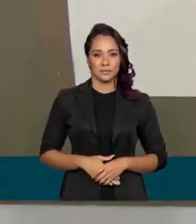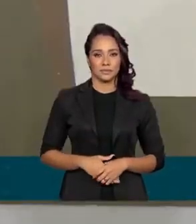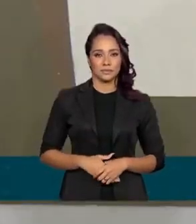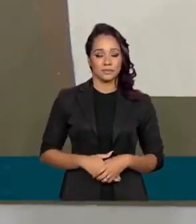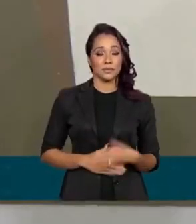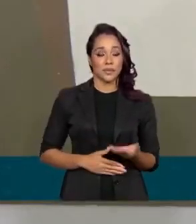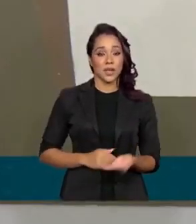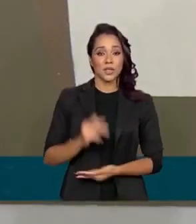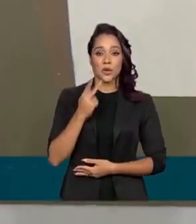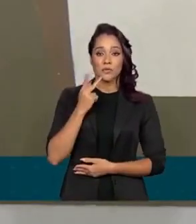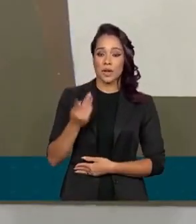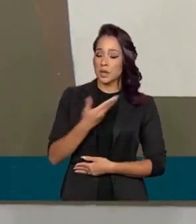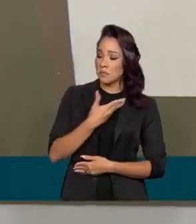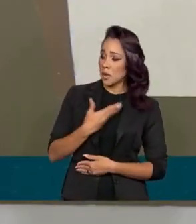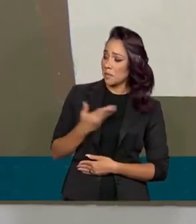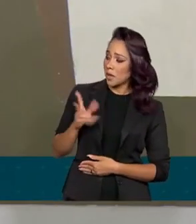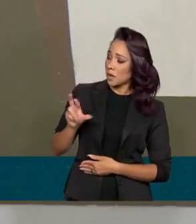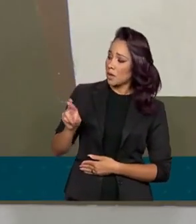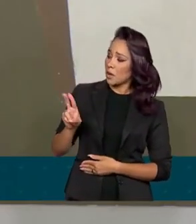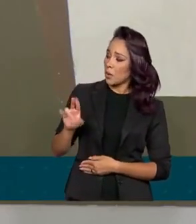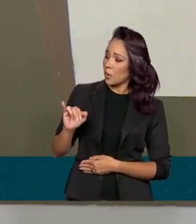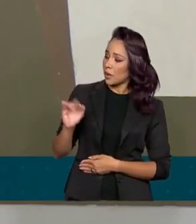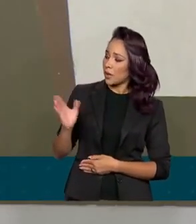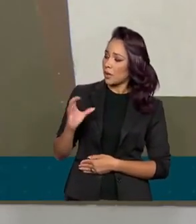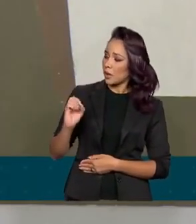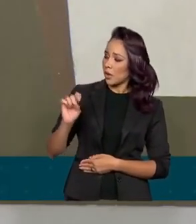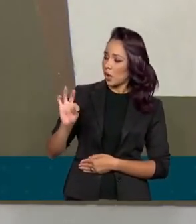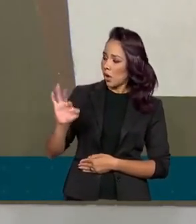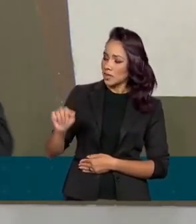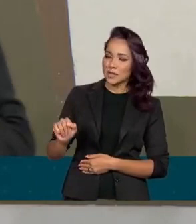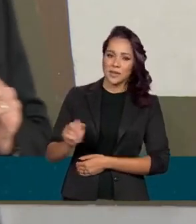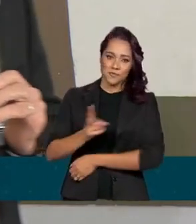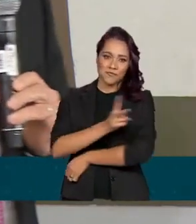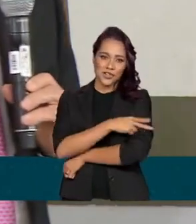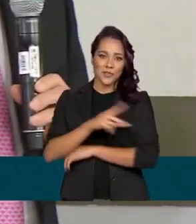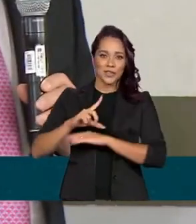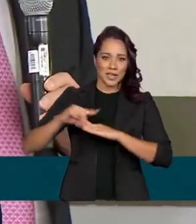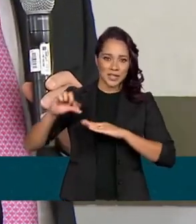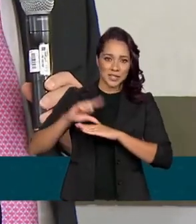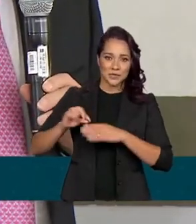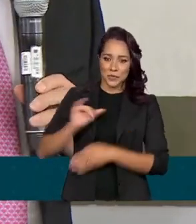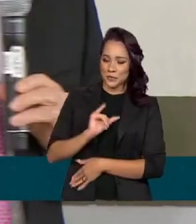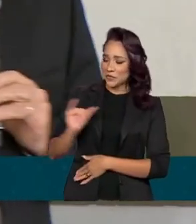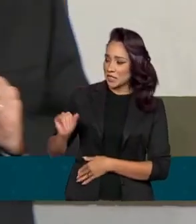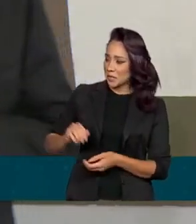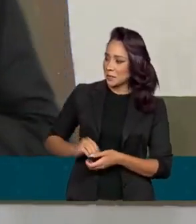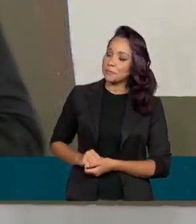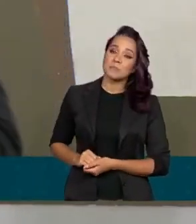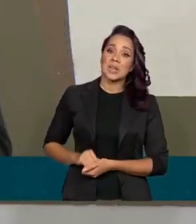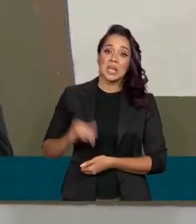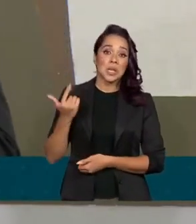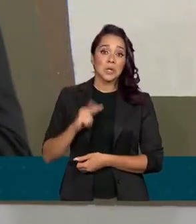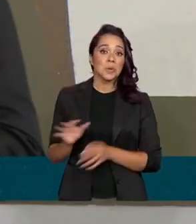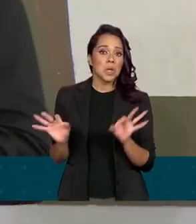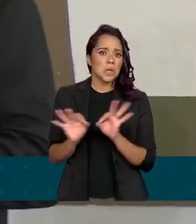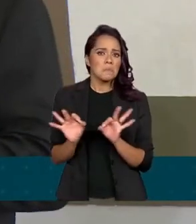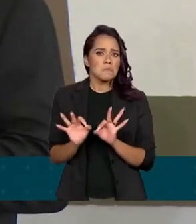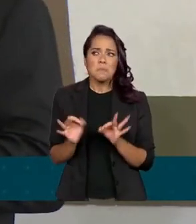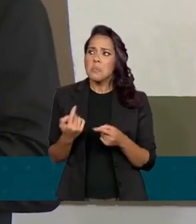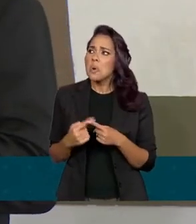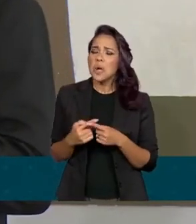Eu disse ao meu companheiro Rui Costa, que é o meu chefe da Casa Civil, que não tem nenhum